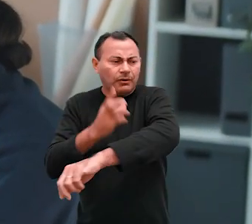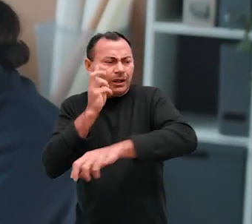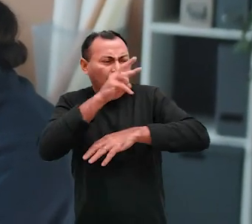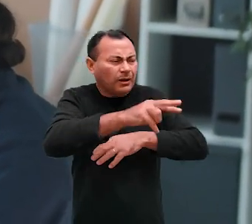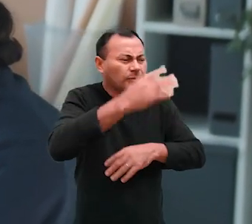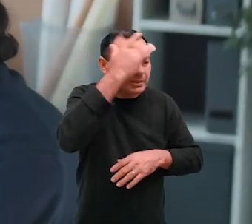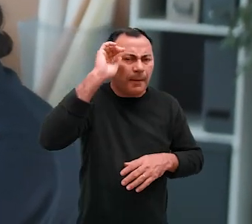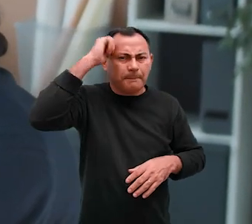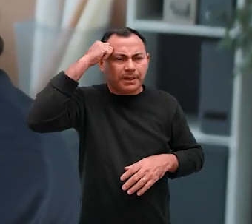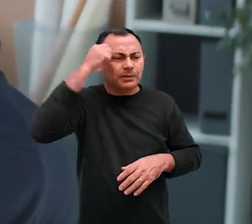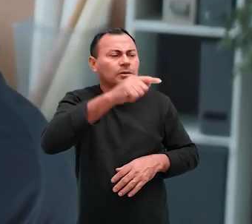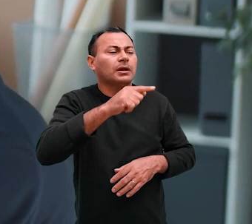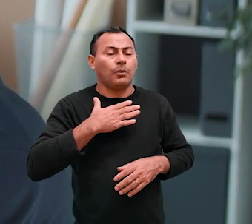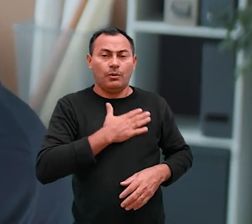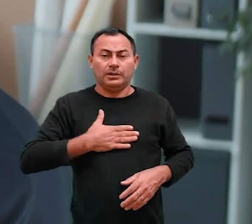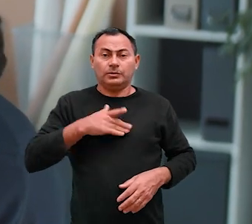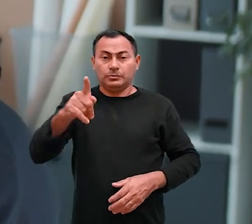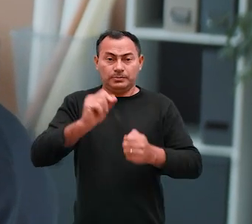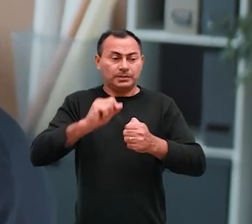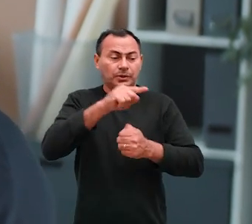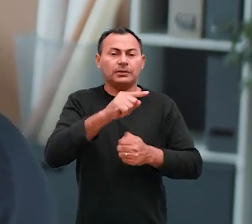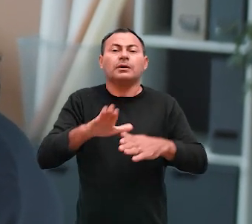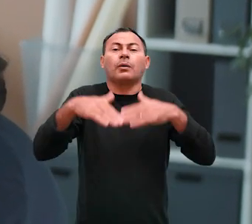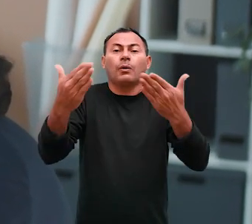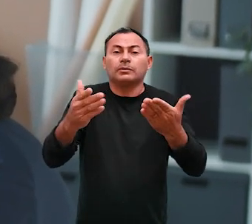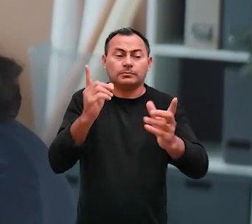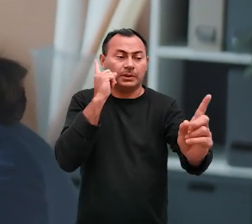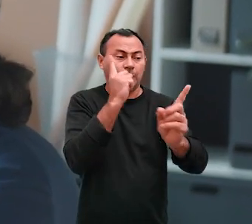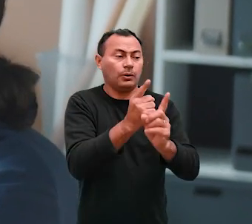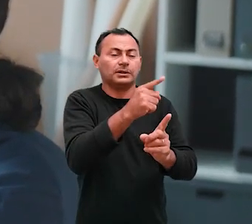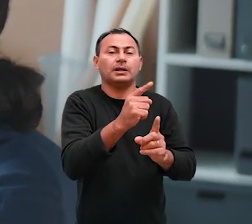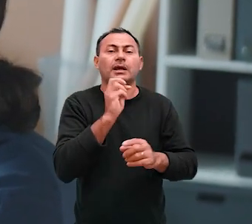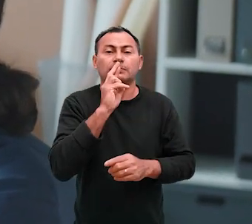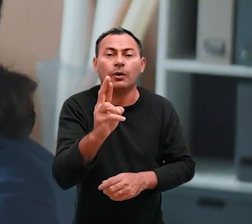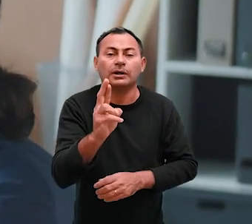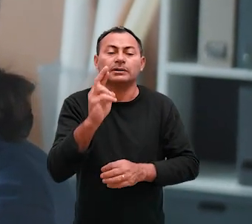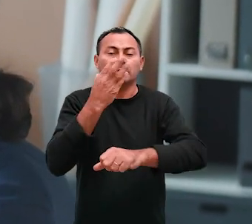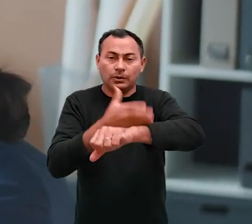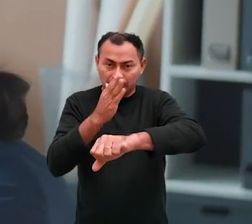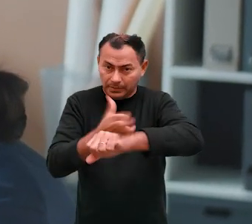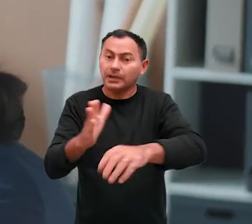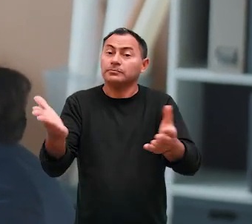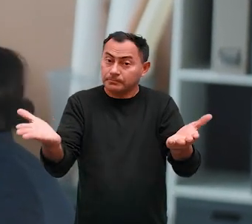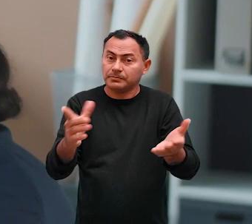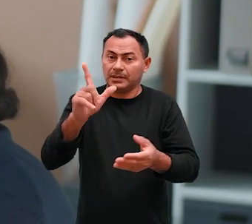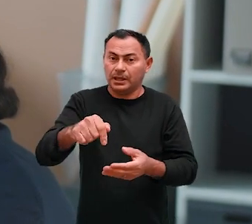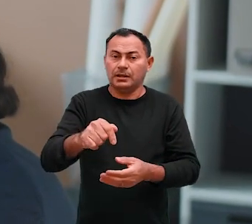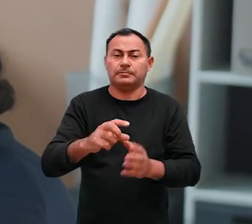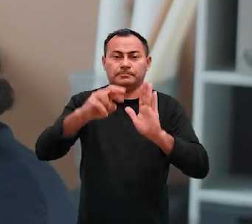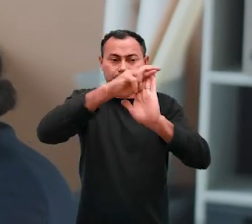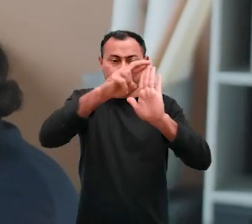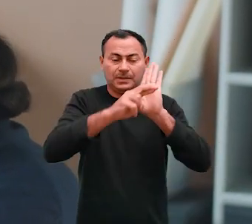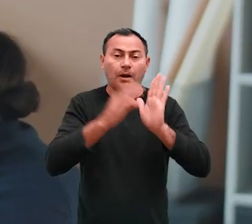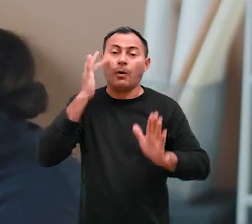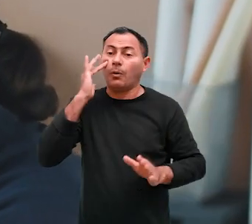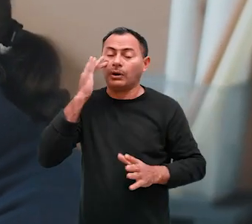homem negro, o que acha que aquele homem gostaria que você fizesse? E quando você encontrar a resposta, coloque-a em prática, porque esta é a regra